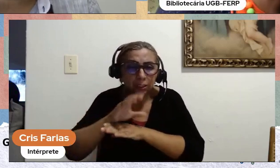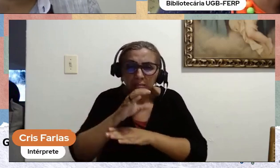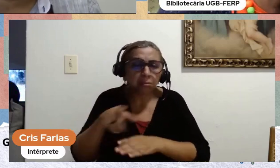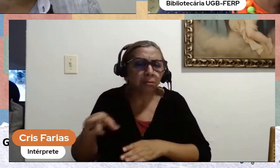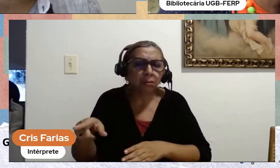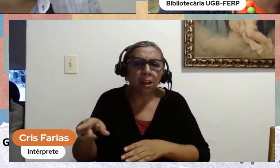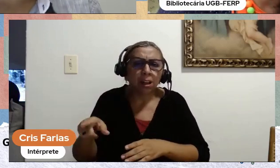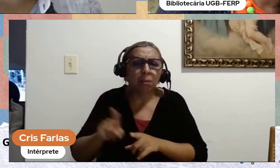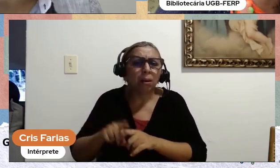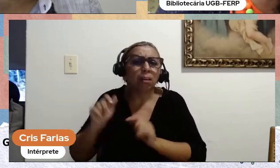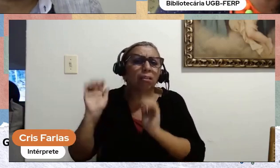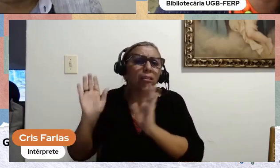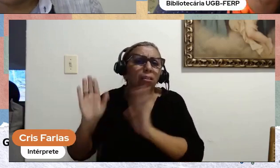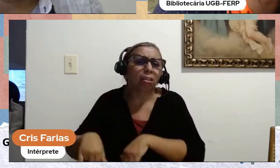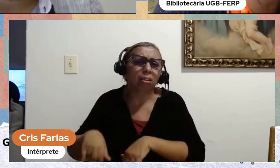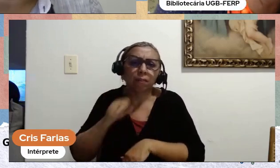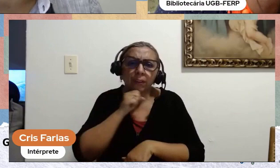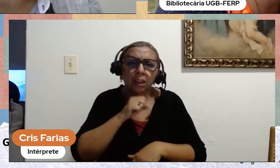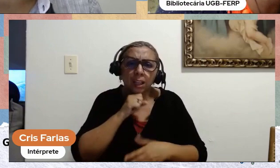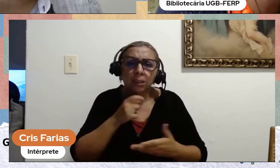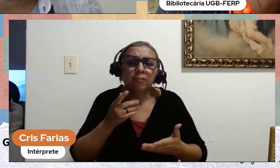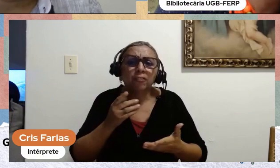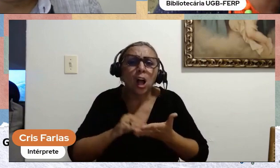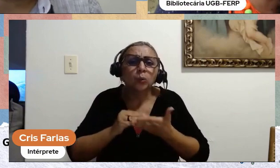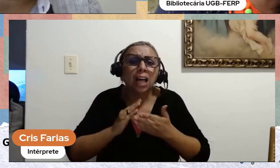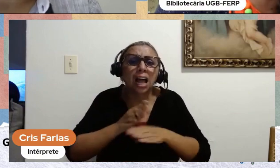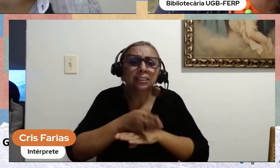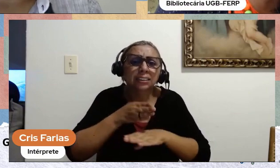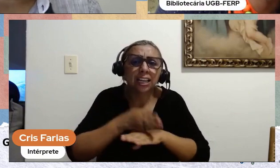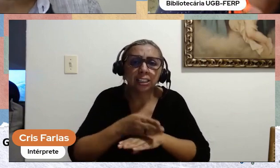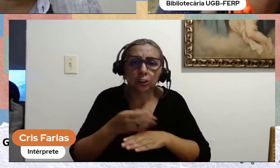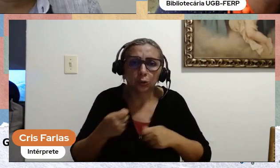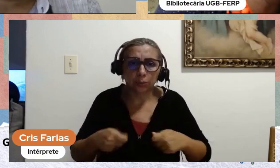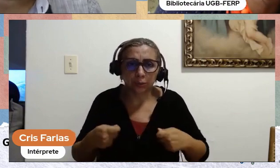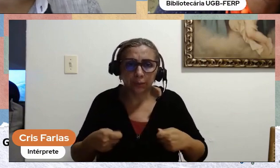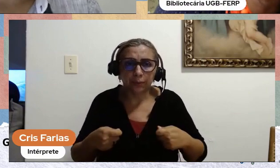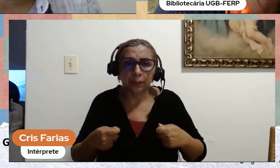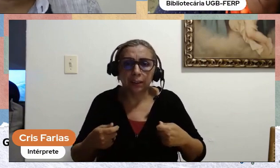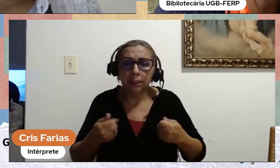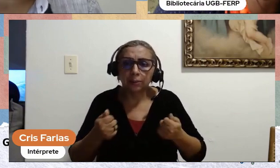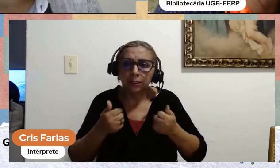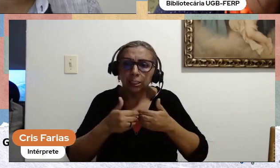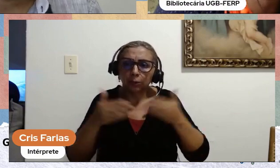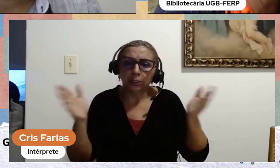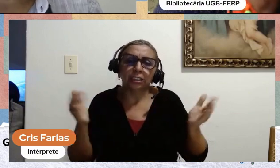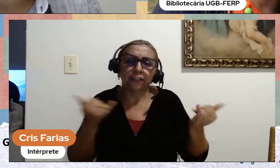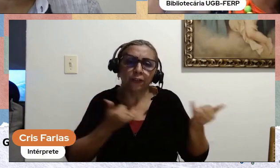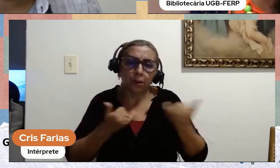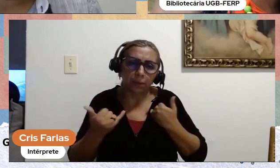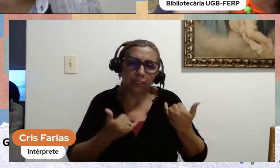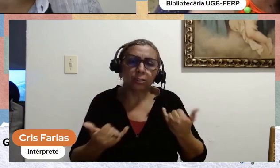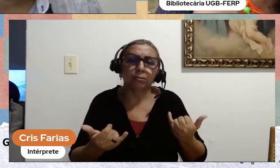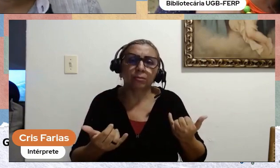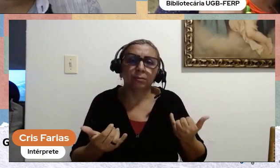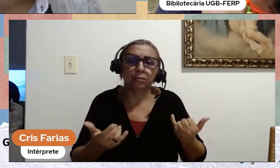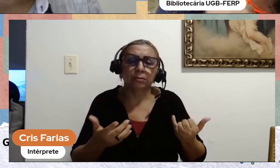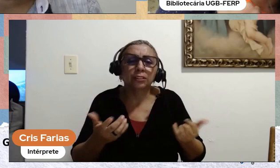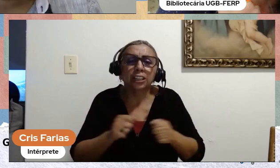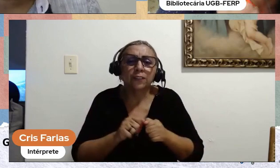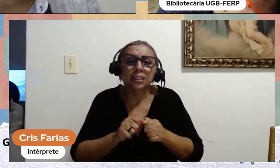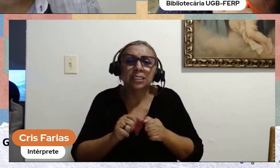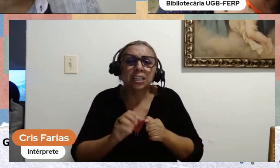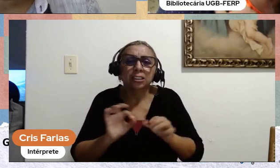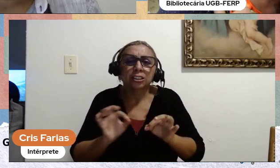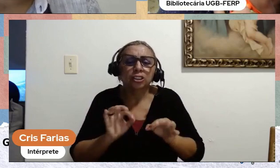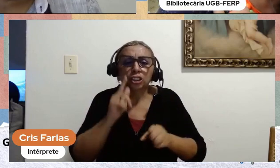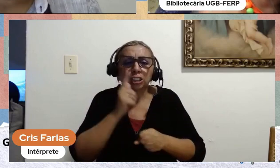estão na obsolescência, porque eles não estão tendo acesso, ele não está tendo disponibilidade da informação e não está fazendo a gestão do